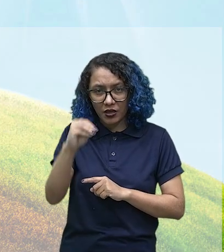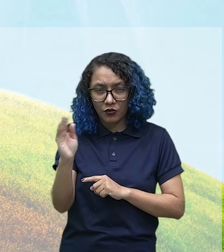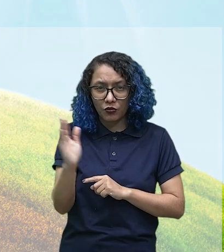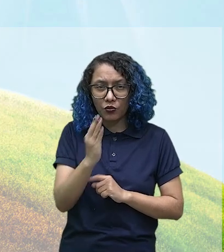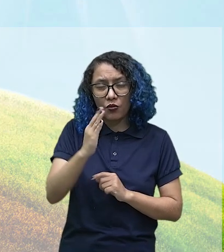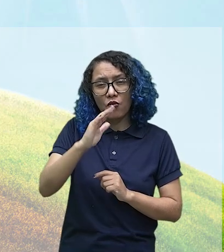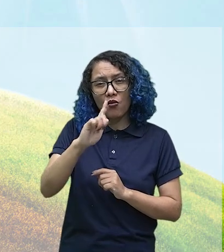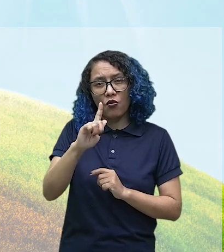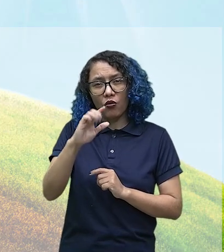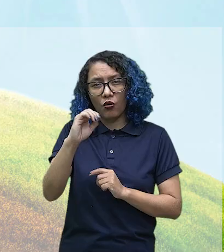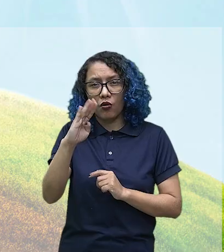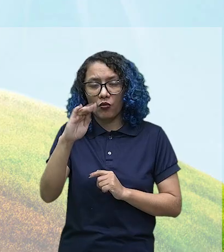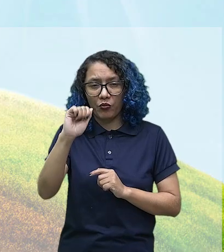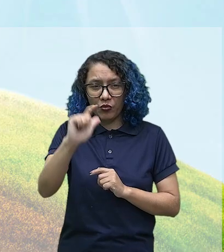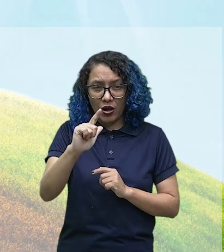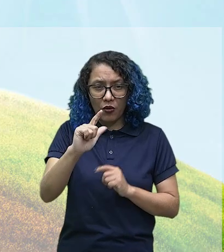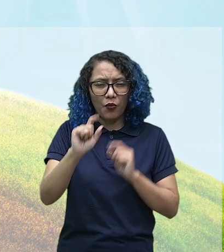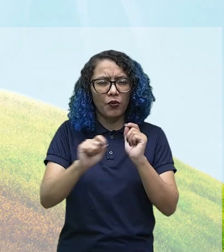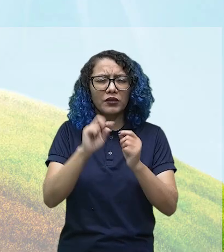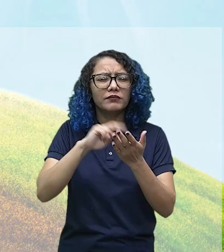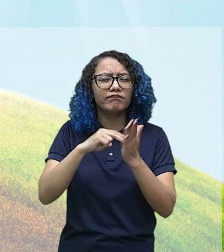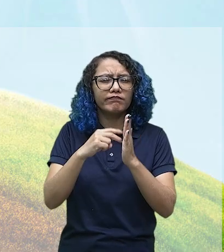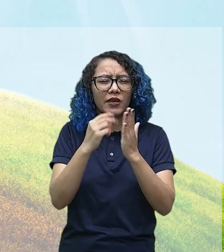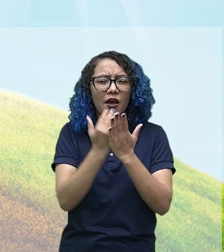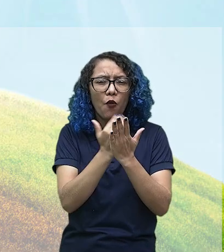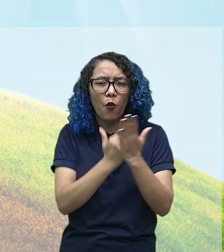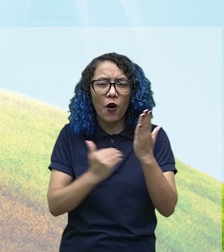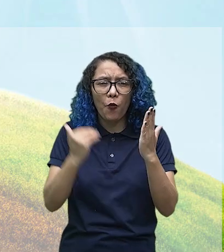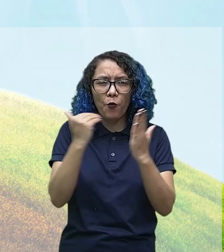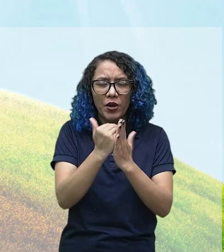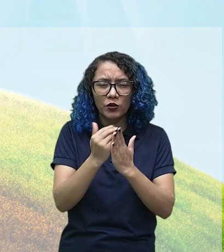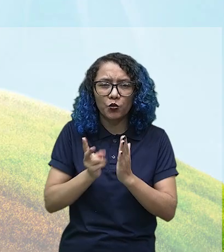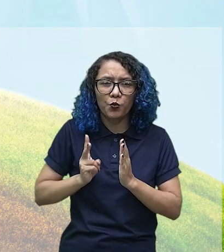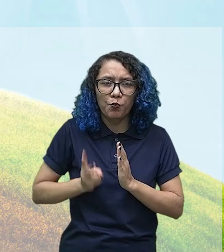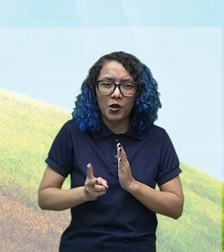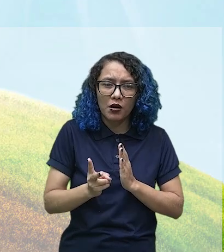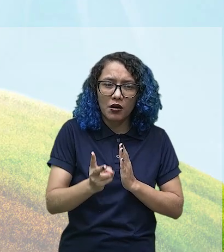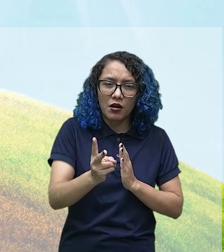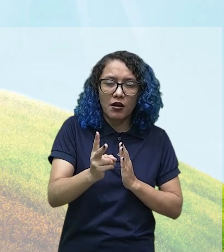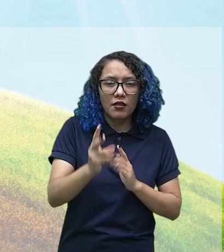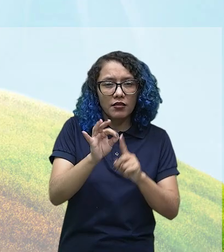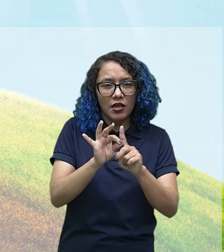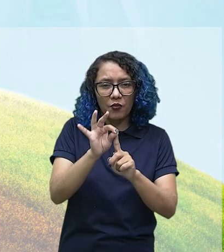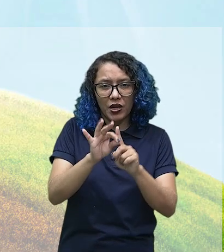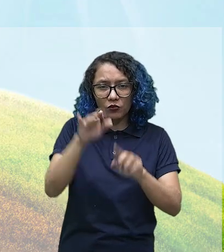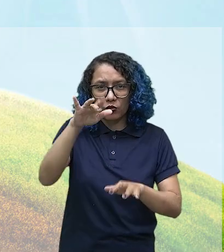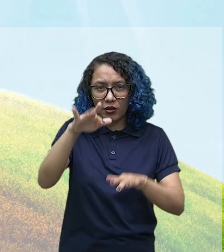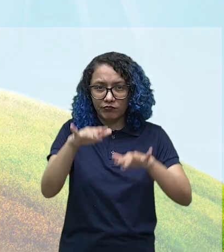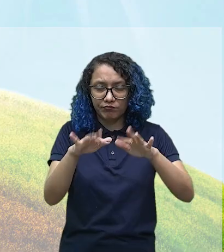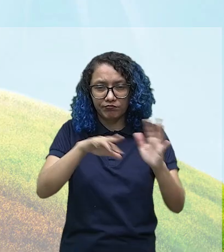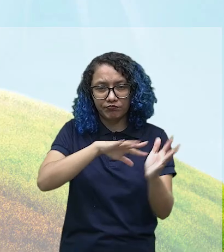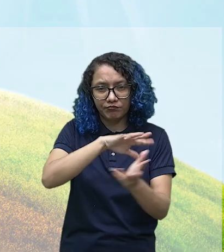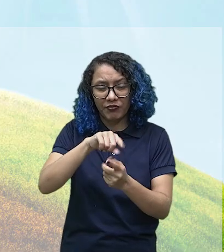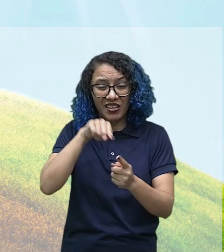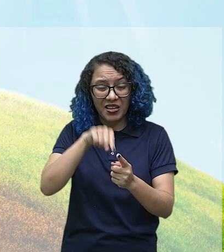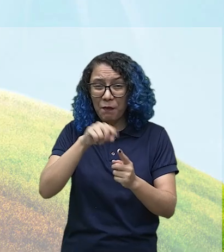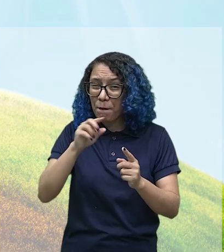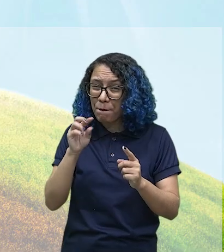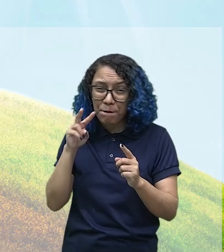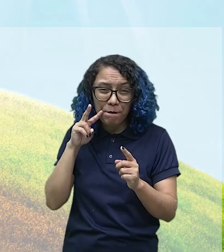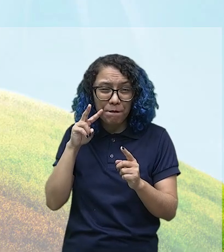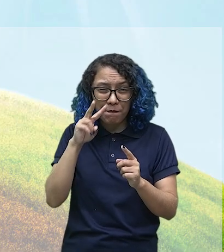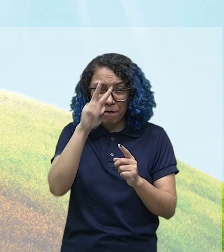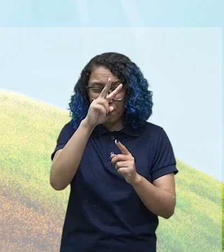aumento contínuo da temperatura média da Terra. E esse fenômeno ele é intensificado